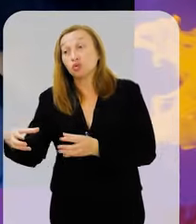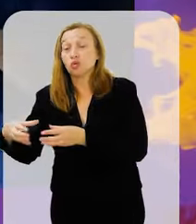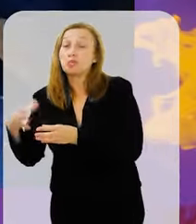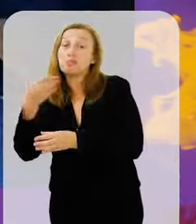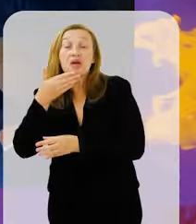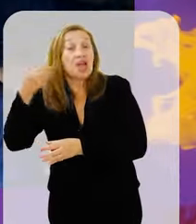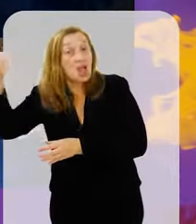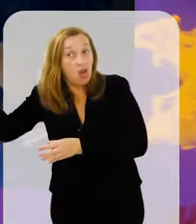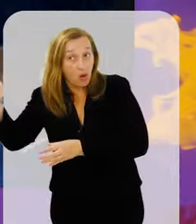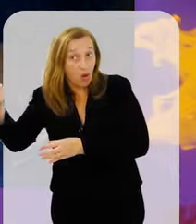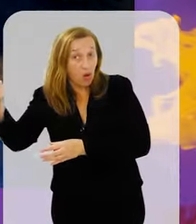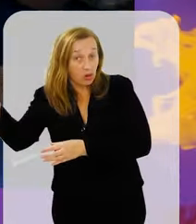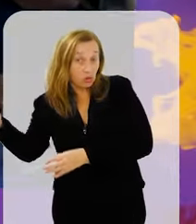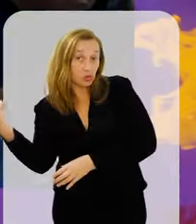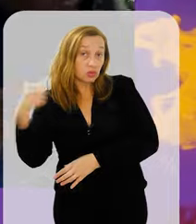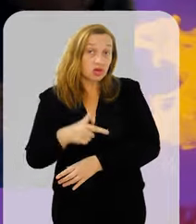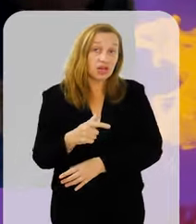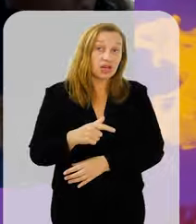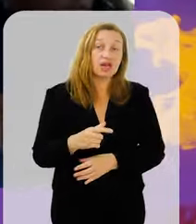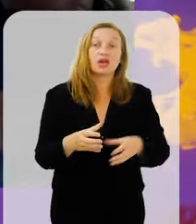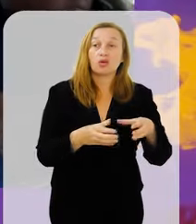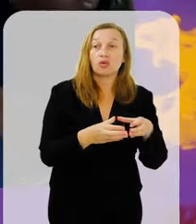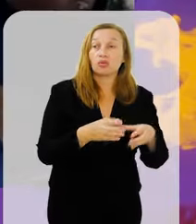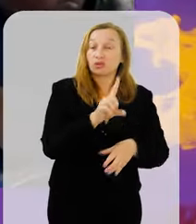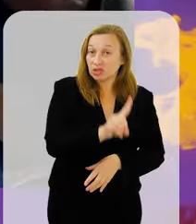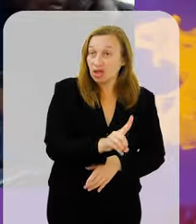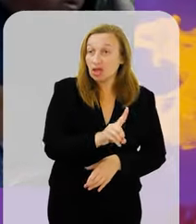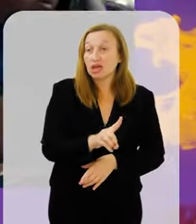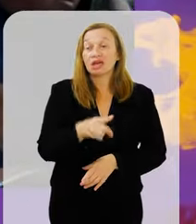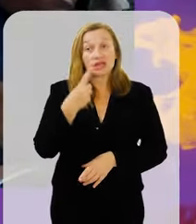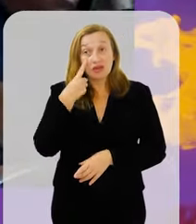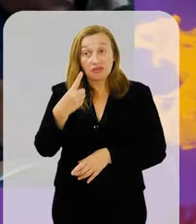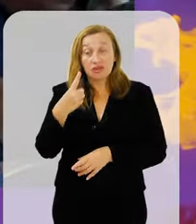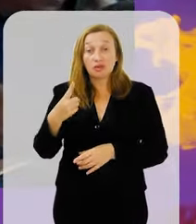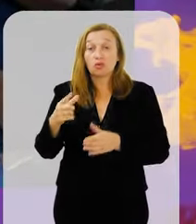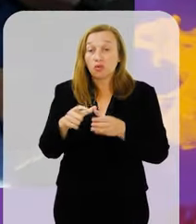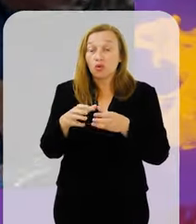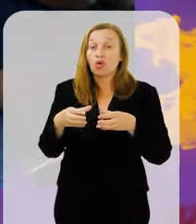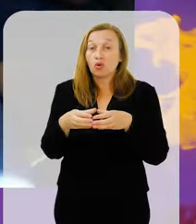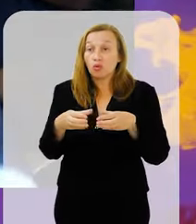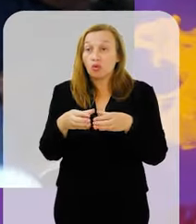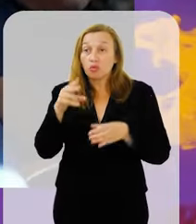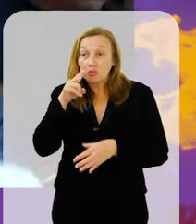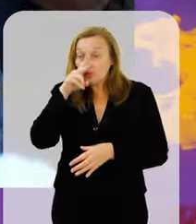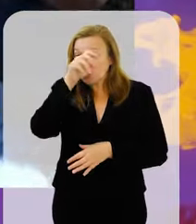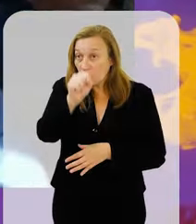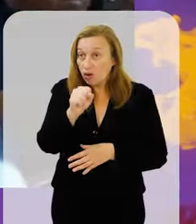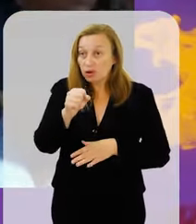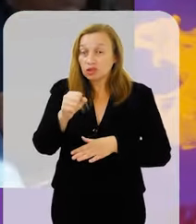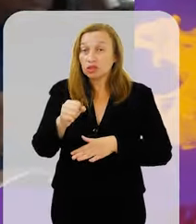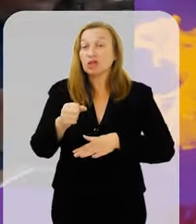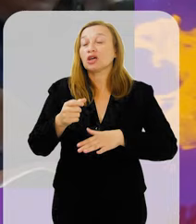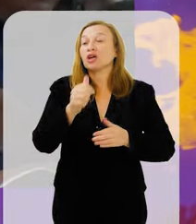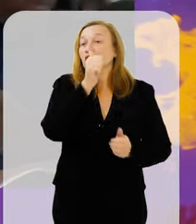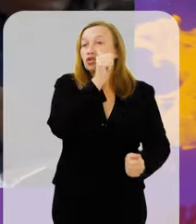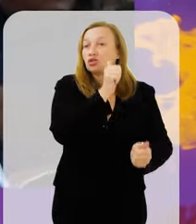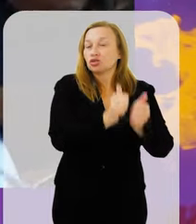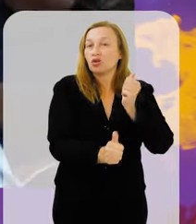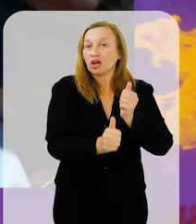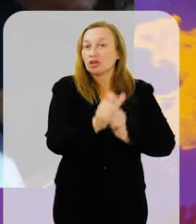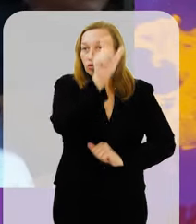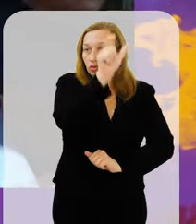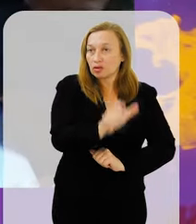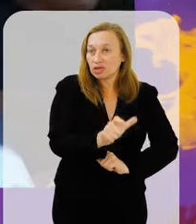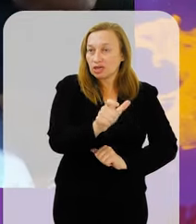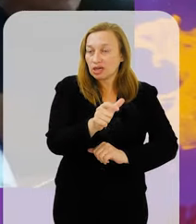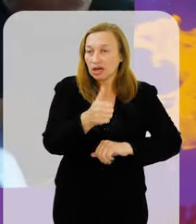que a gente está jogando encarando no brasileiro aqui da Série D, tá? Então, assim, a gente está tendo um nível muito forte, jogadores que jogaram a Série A descem para jogar a Série